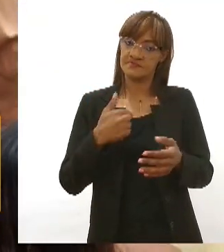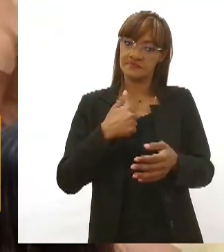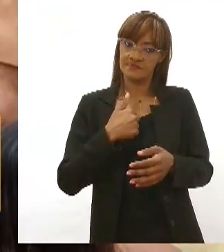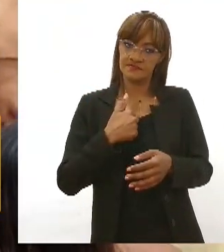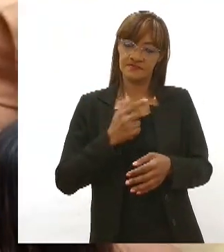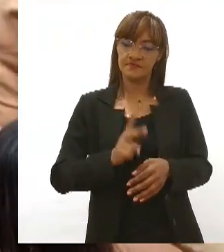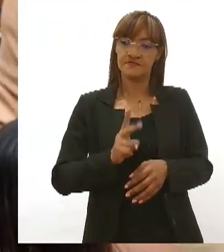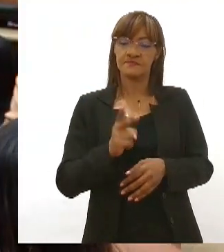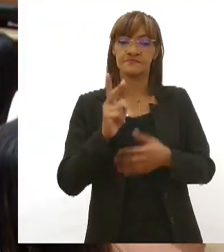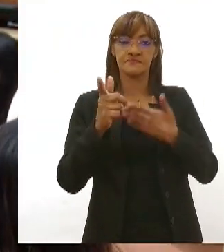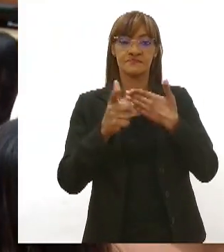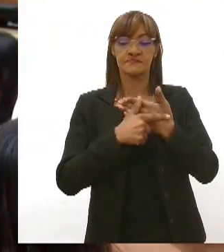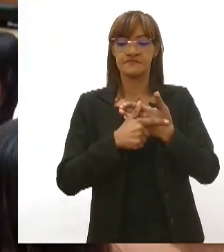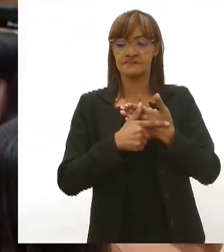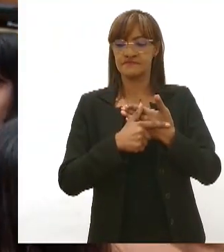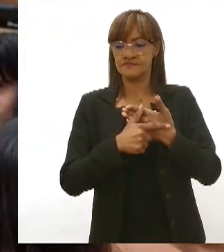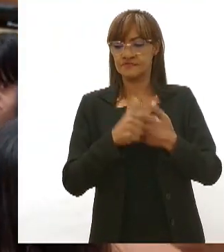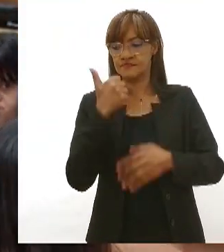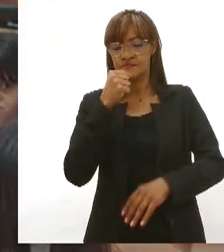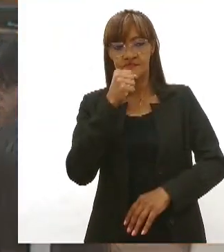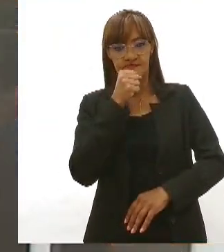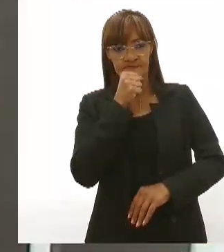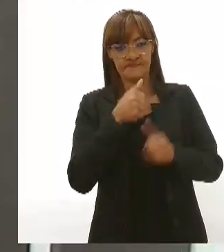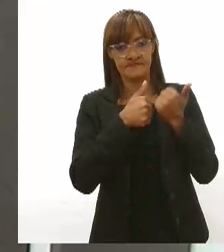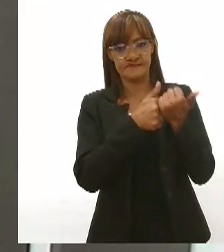como uma defensora da causa.